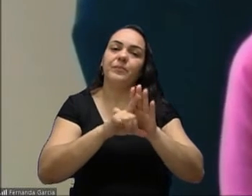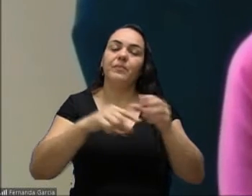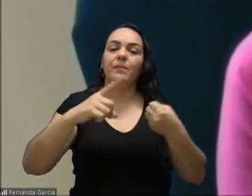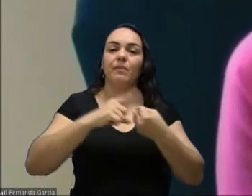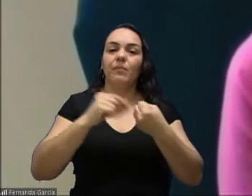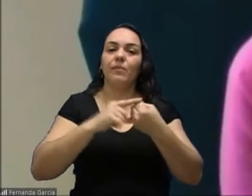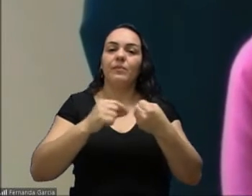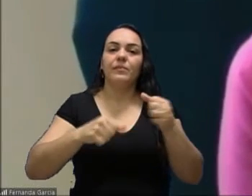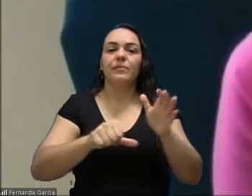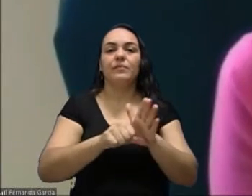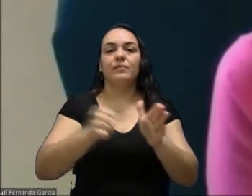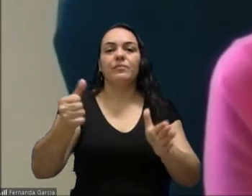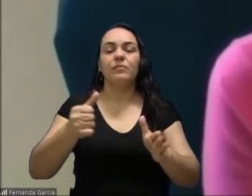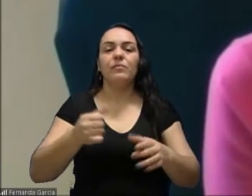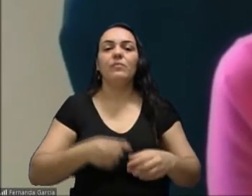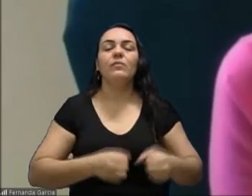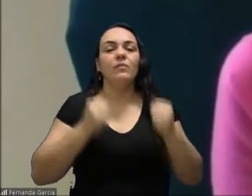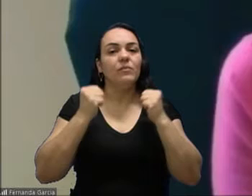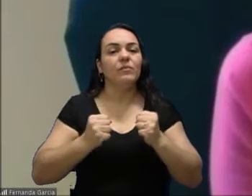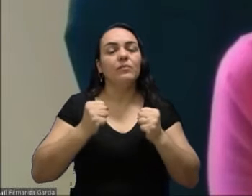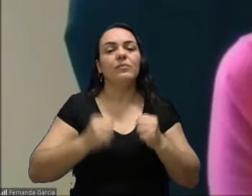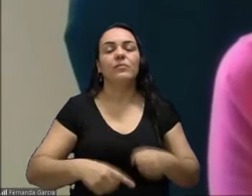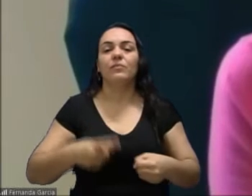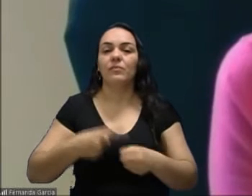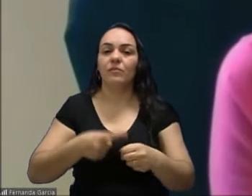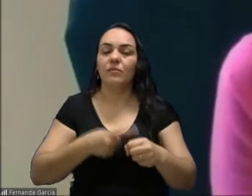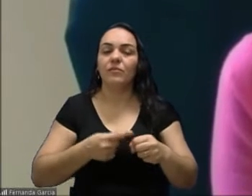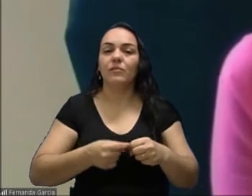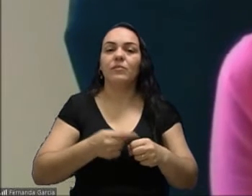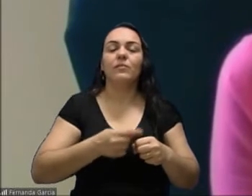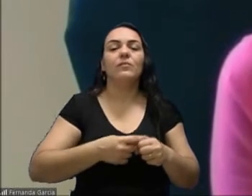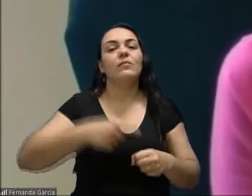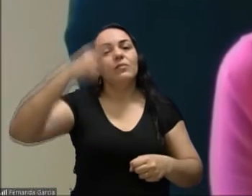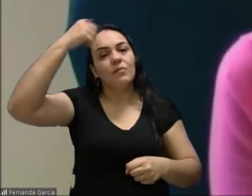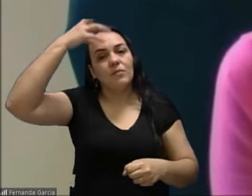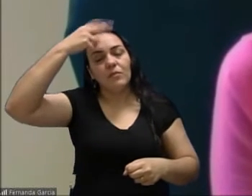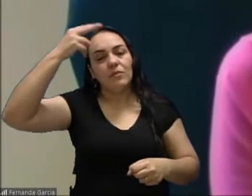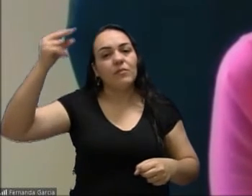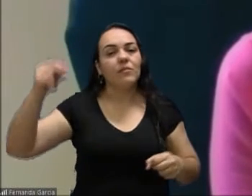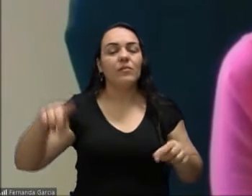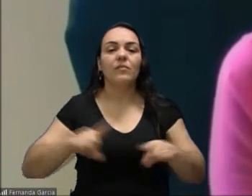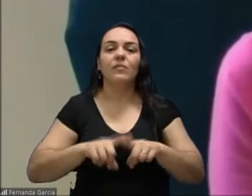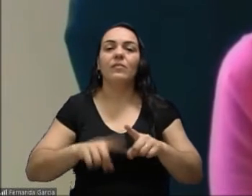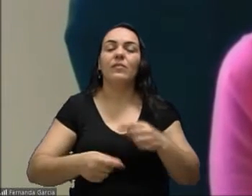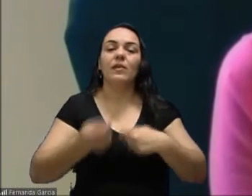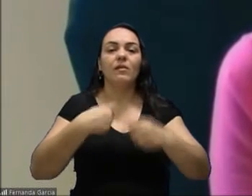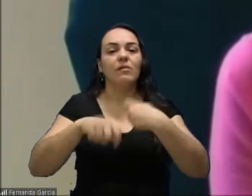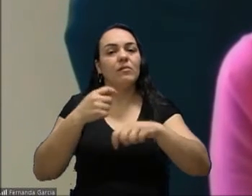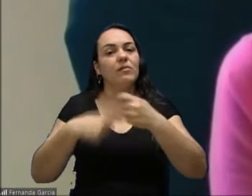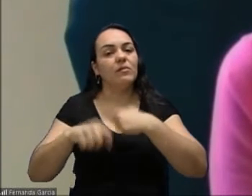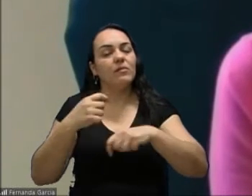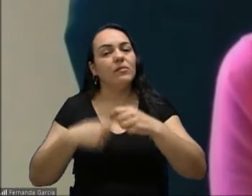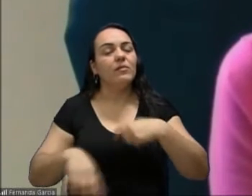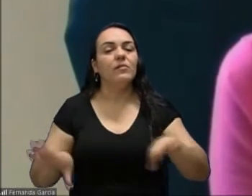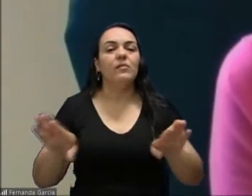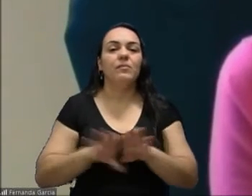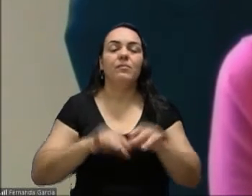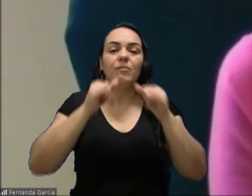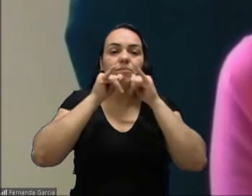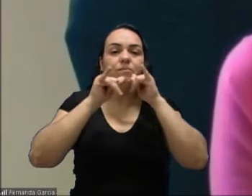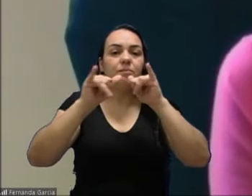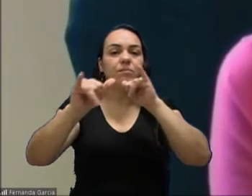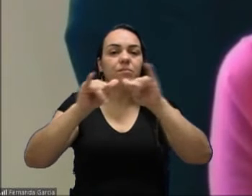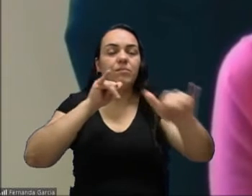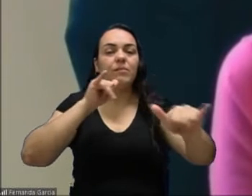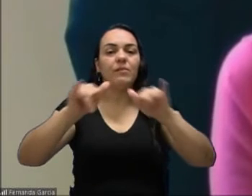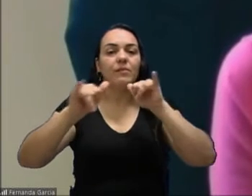artigo primeiro que deve o poder público municipal, executivo, administração direta e indireta e legislativo divulgar